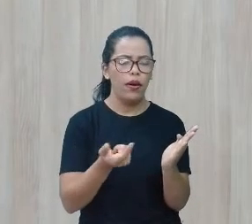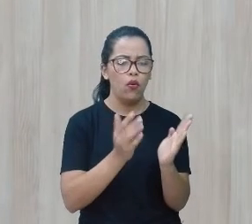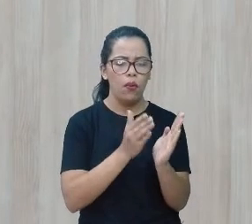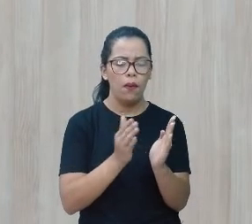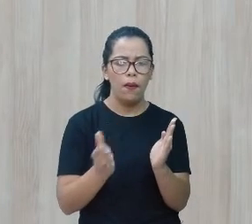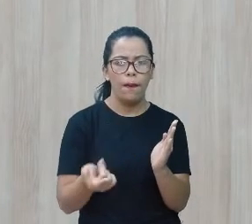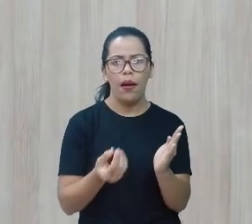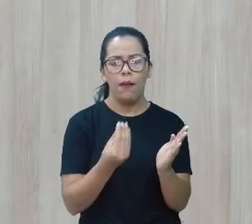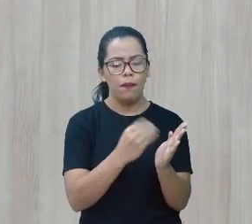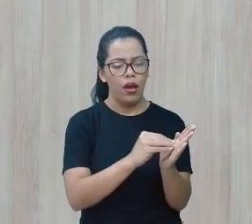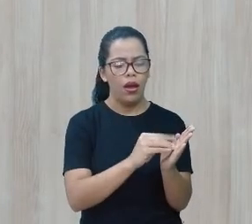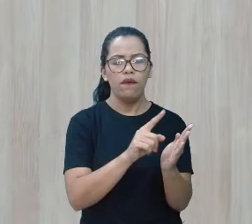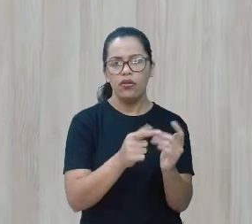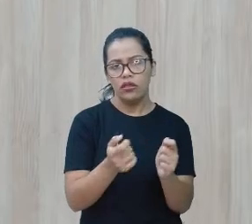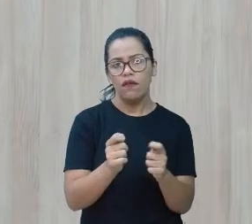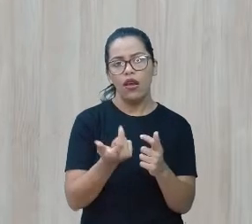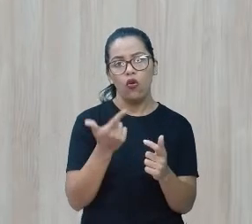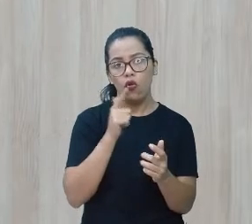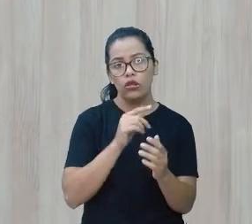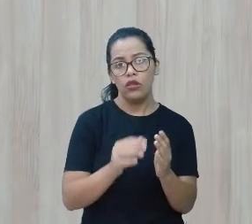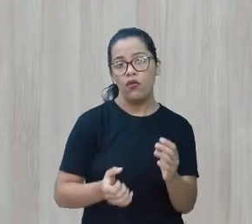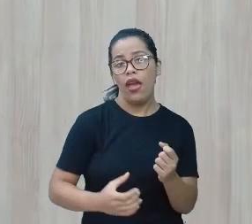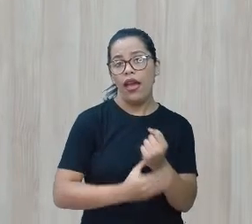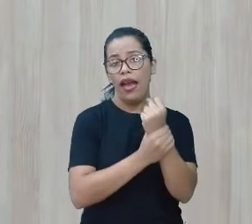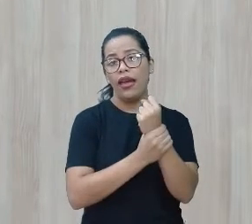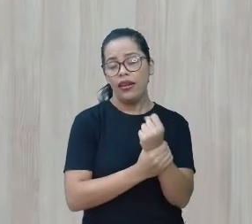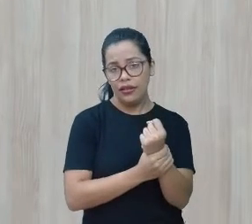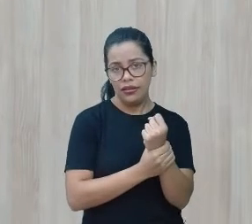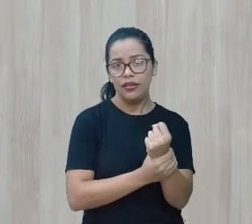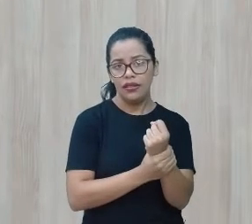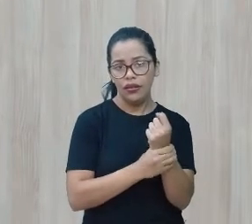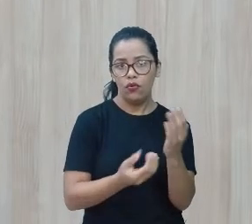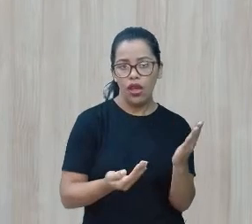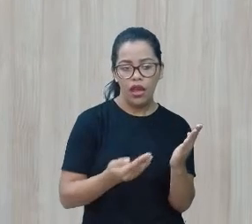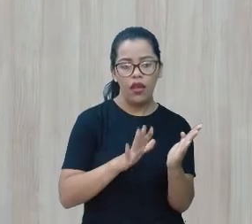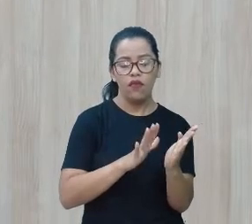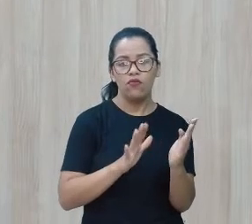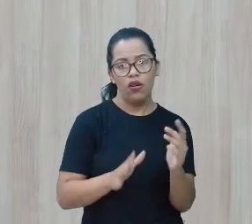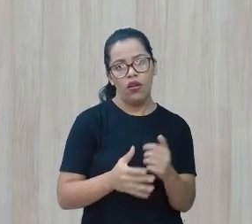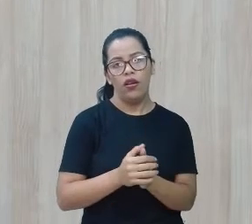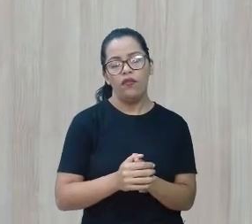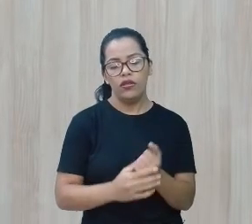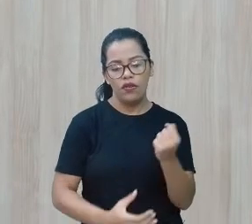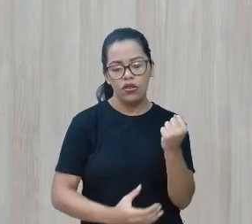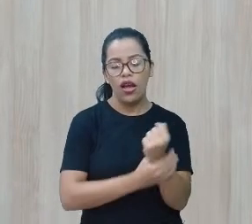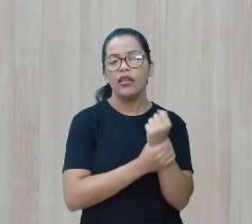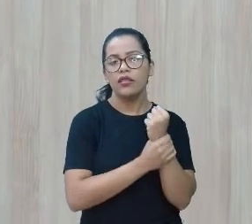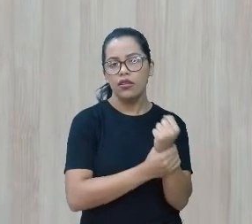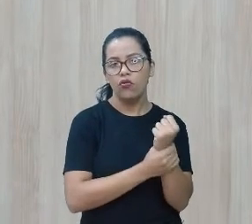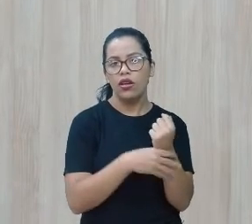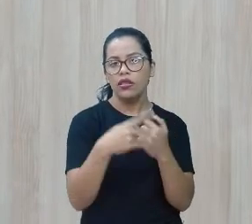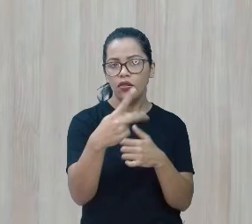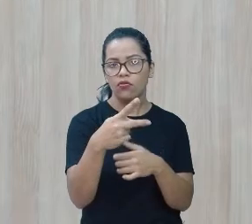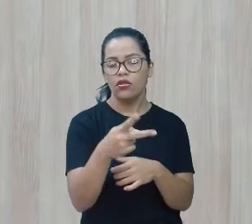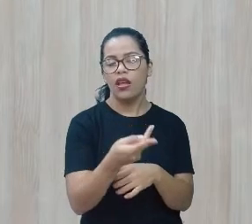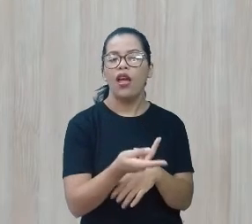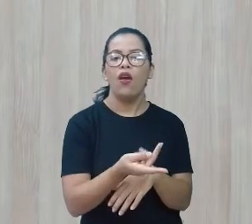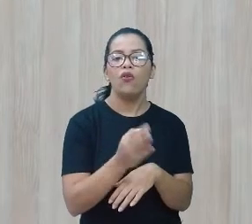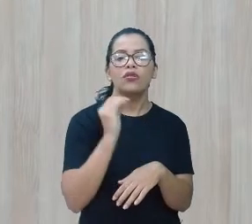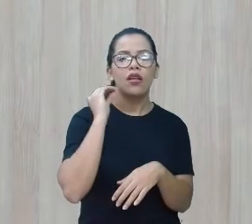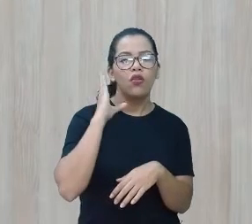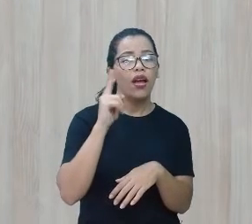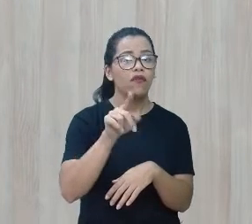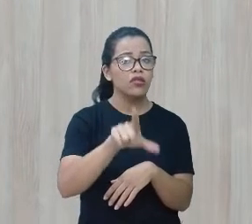números que você vai garantir uma segurança, né? Você vai inserir, na verdade, um mecanismo de segurança ali escolhido por você.